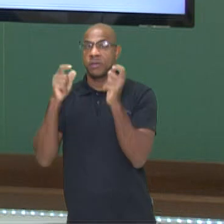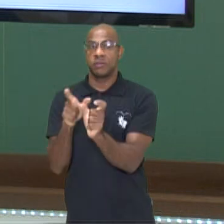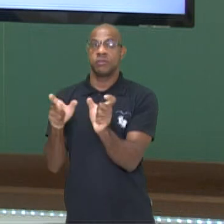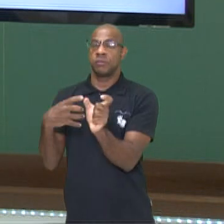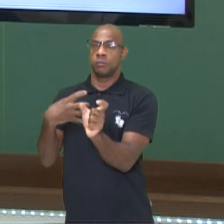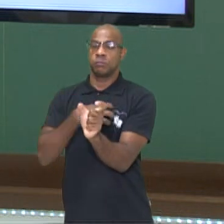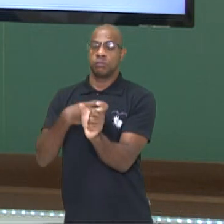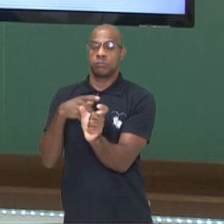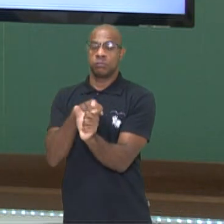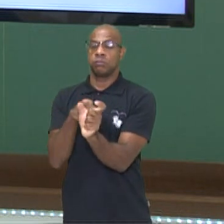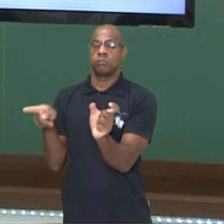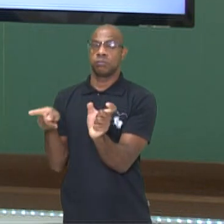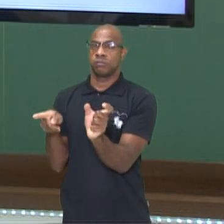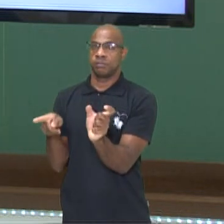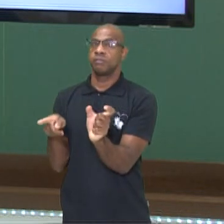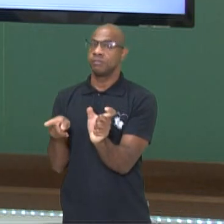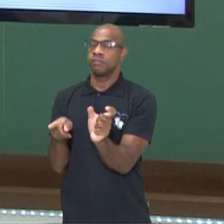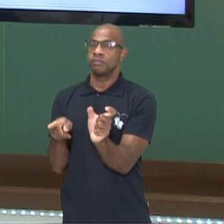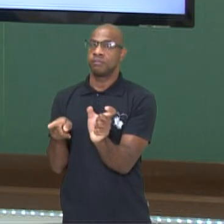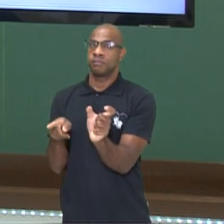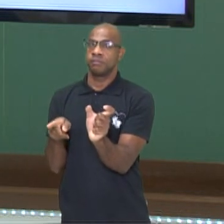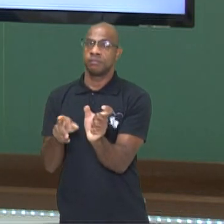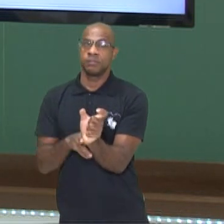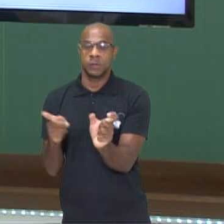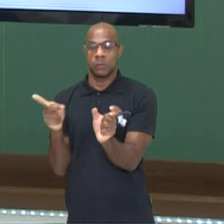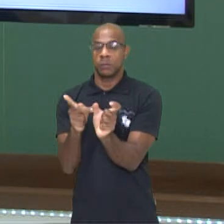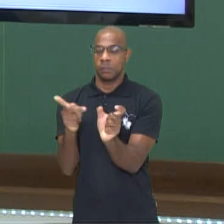é informativos, né?